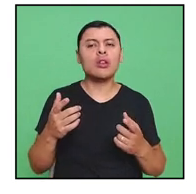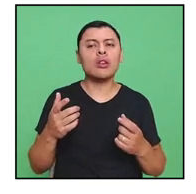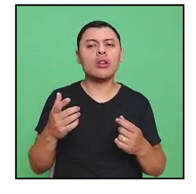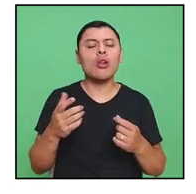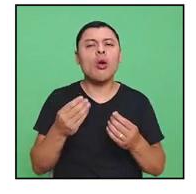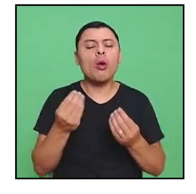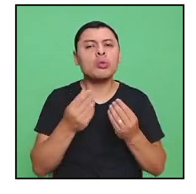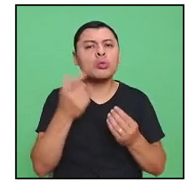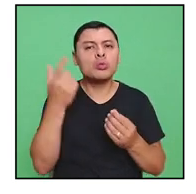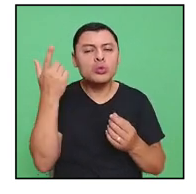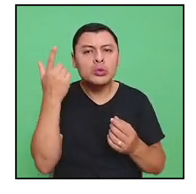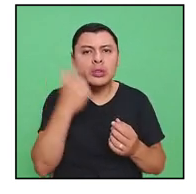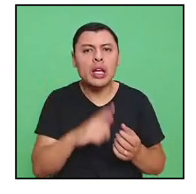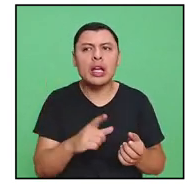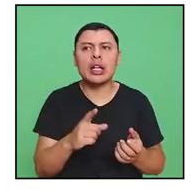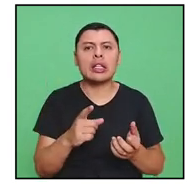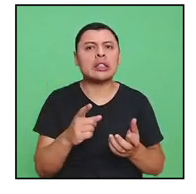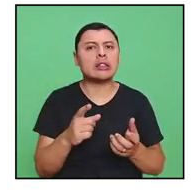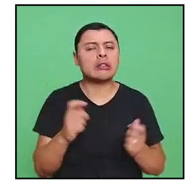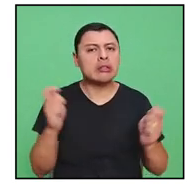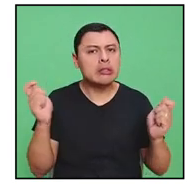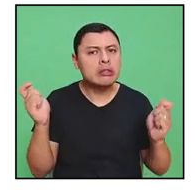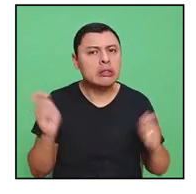se querer, né, a vontade podia,